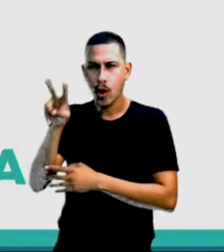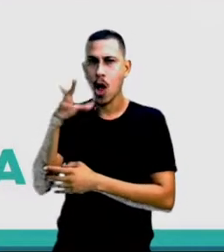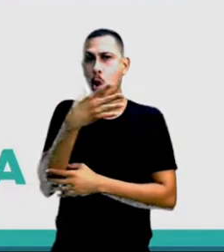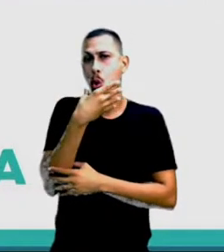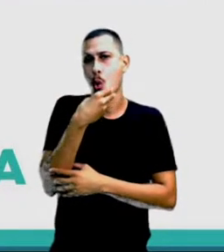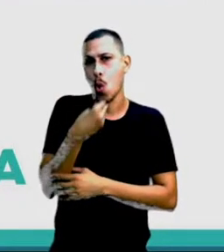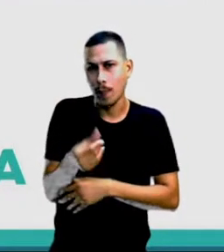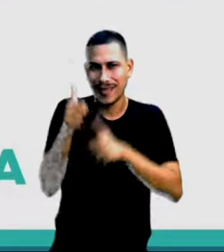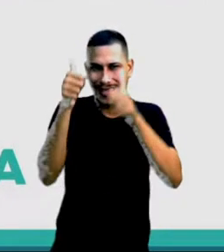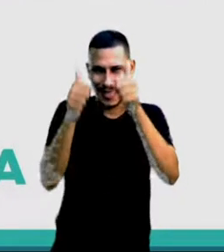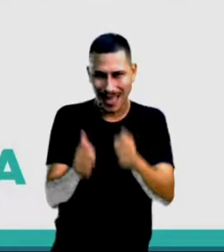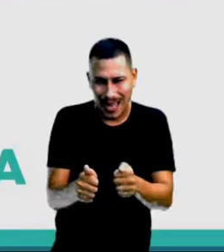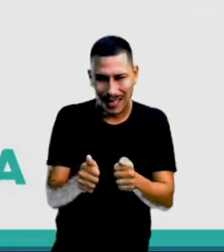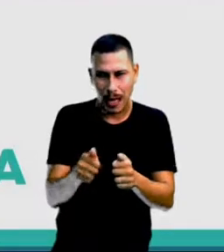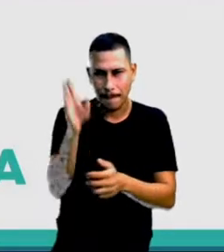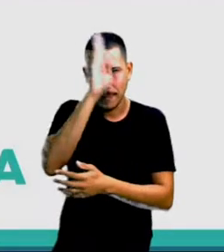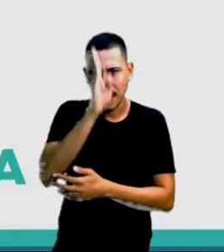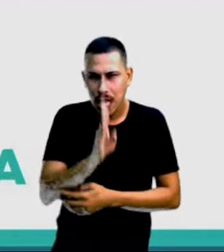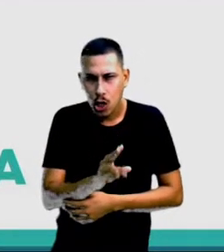chamado Tunga.